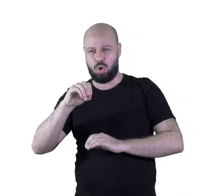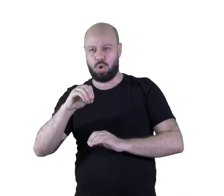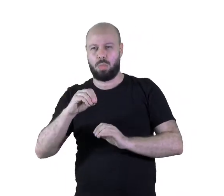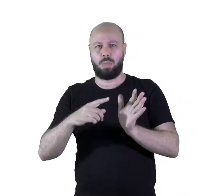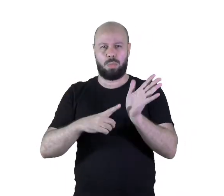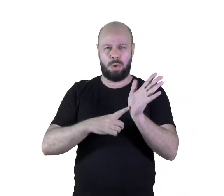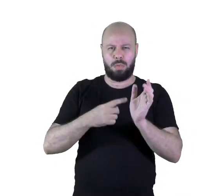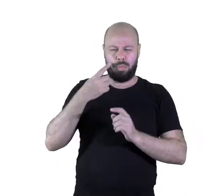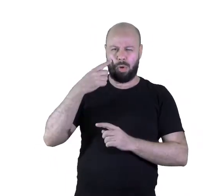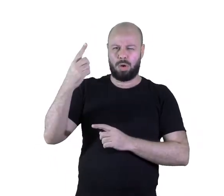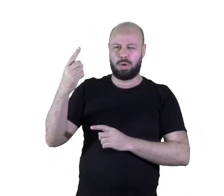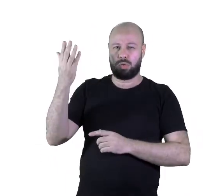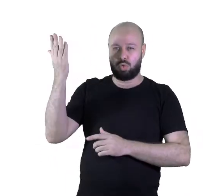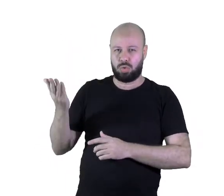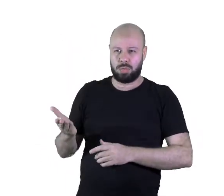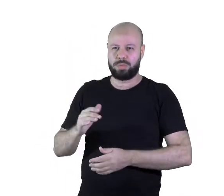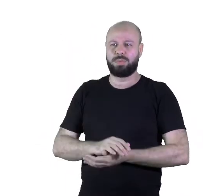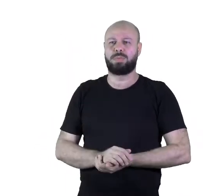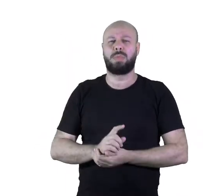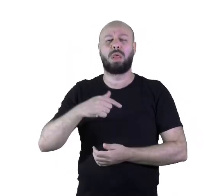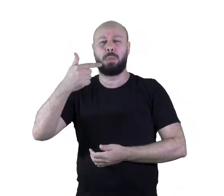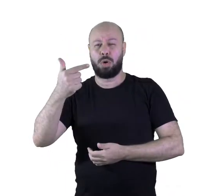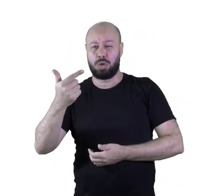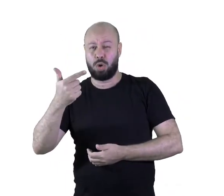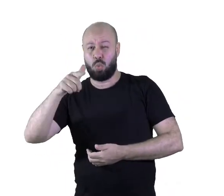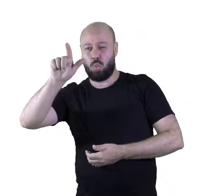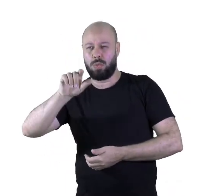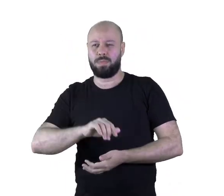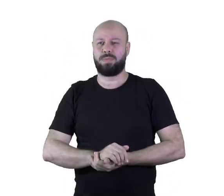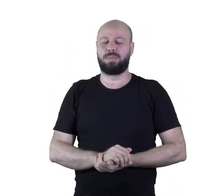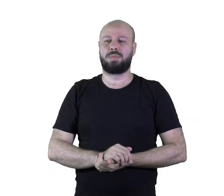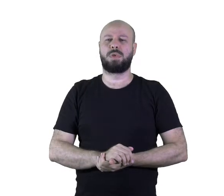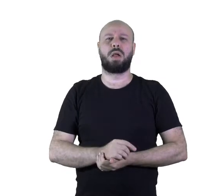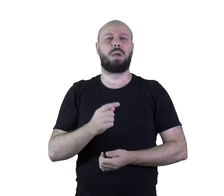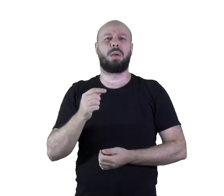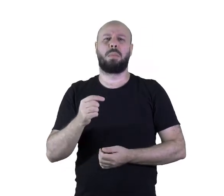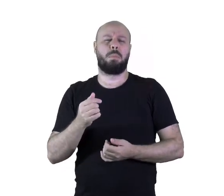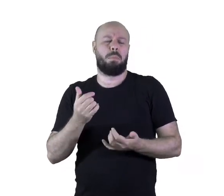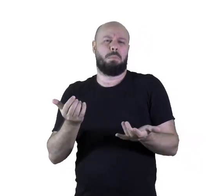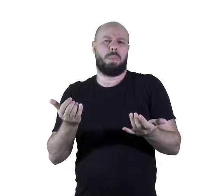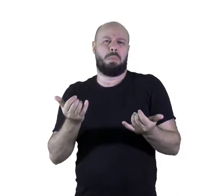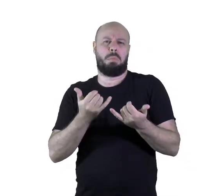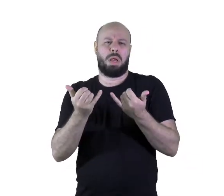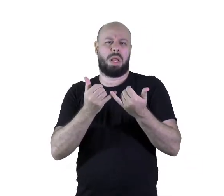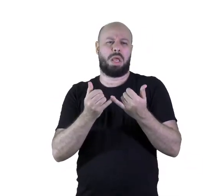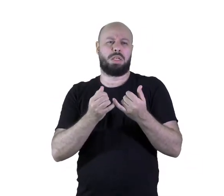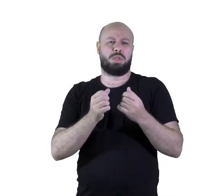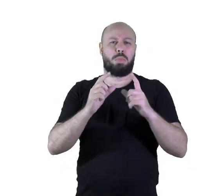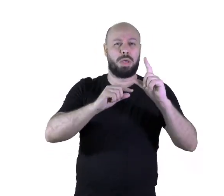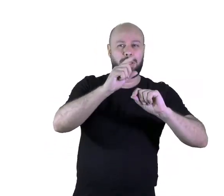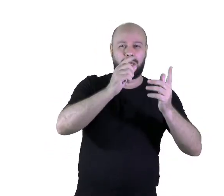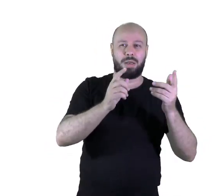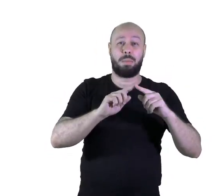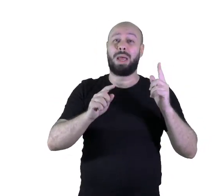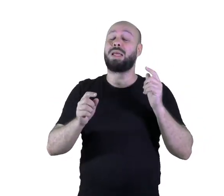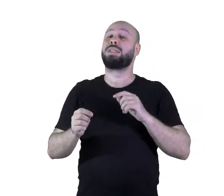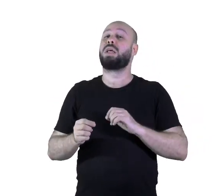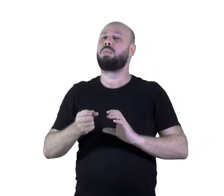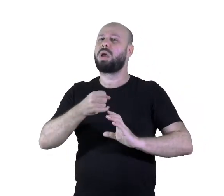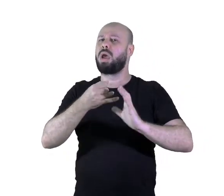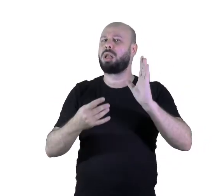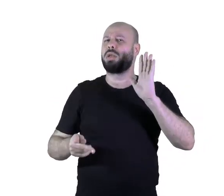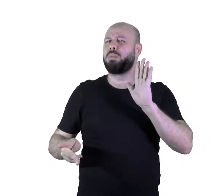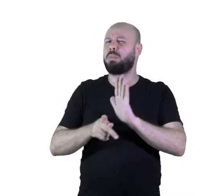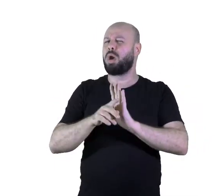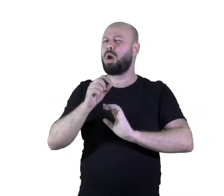que vai ficar melhor para vocês verem. Então o neurônio parece uma estrela assim, né? Só que ela tem uma característica muito incomum que